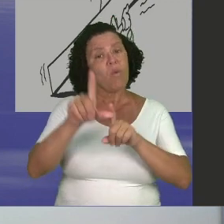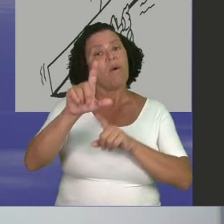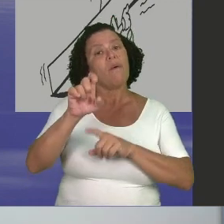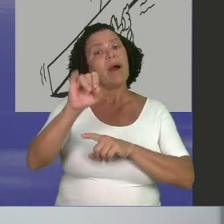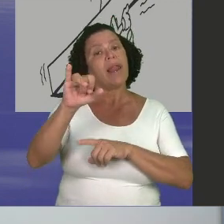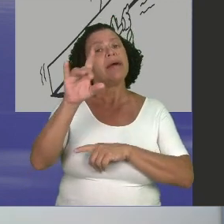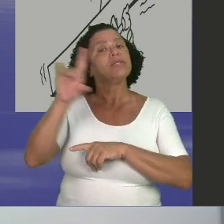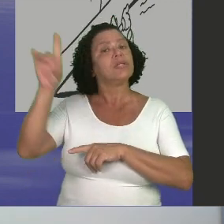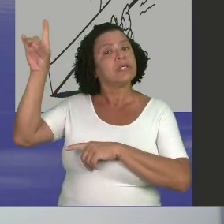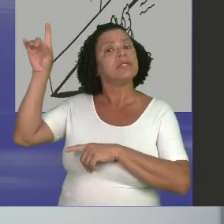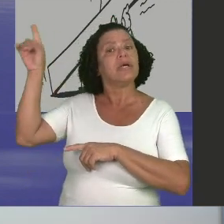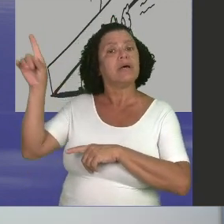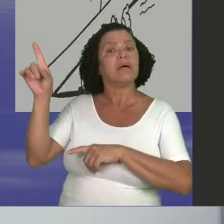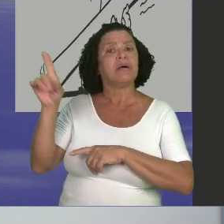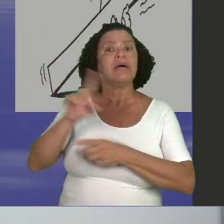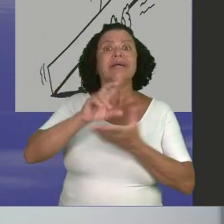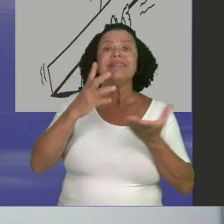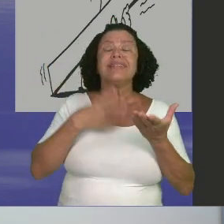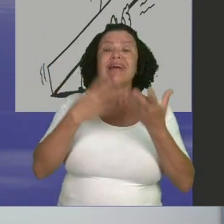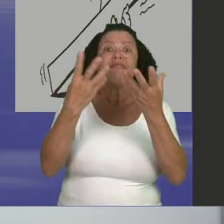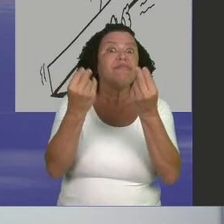ter várias